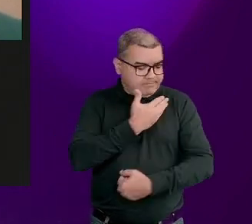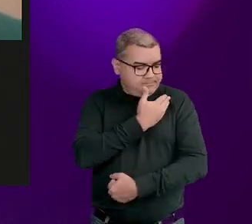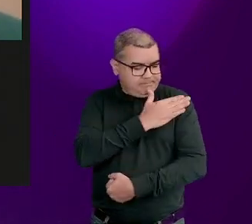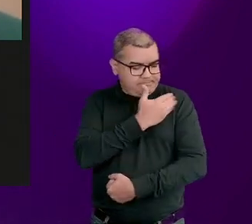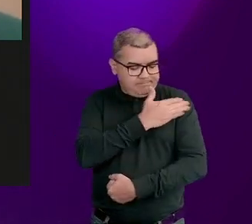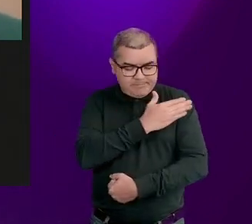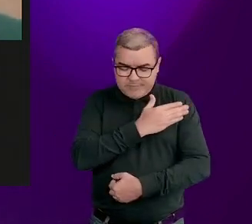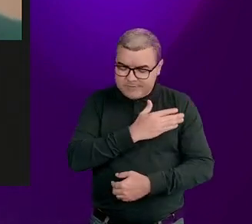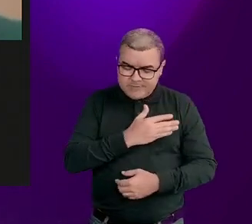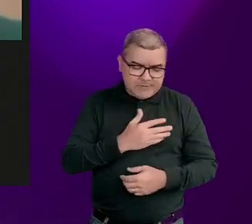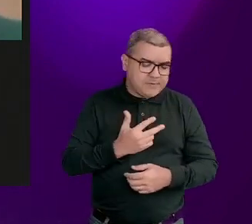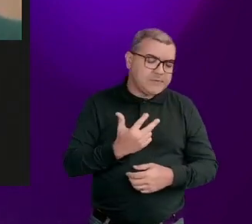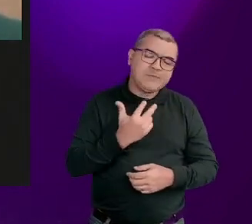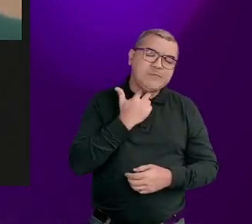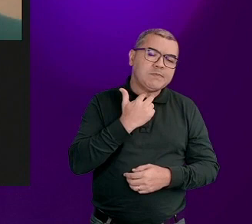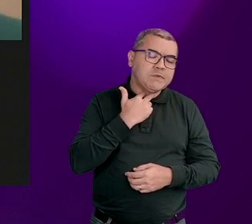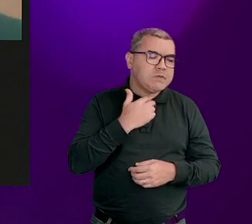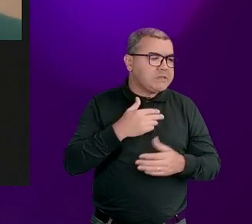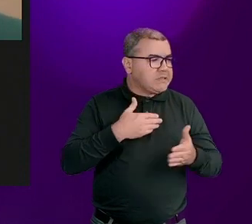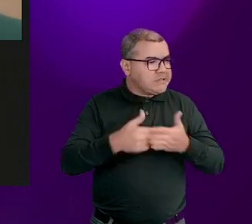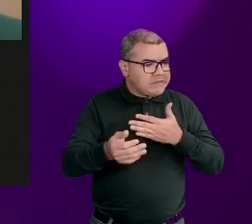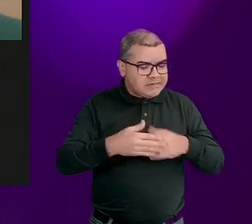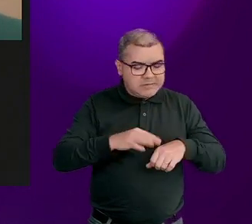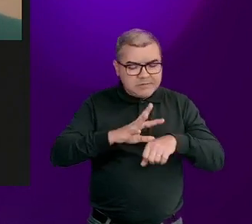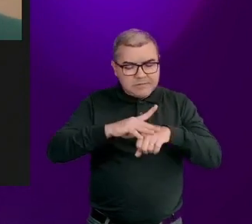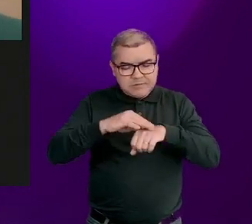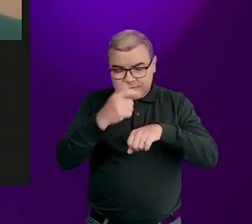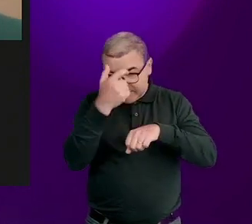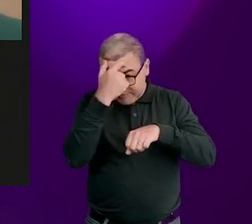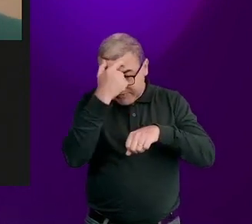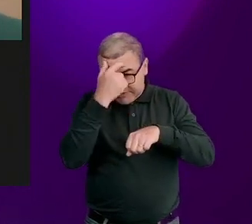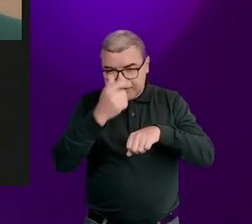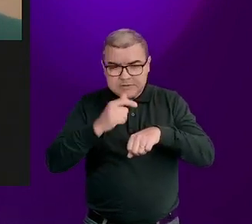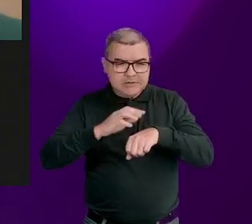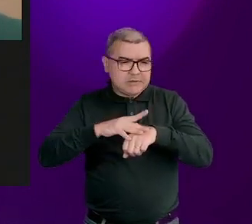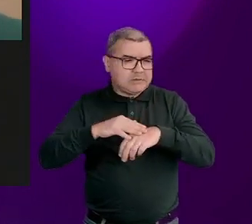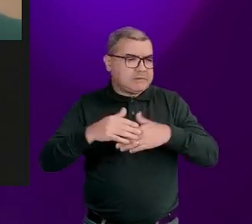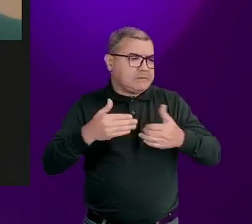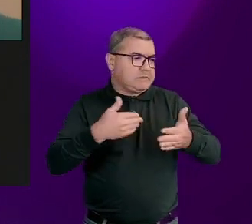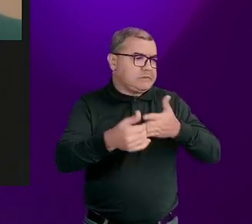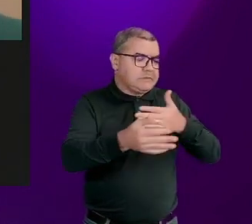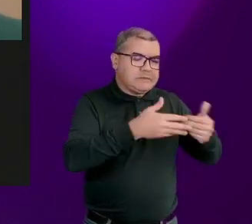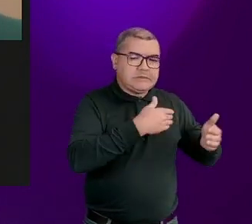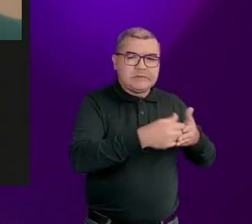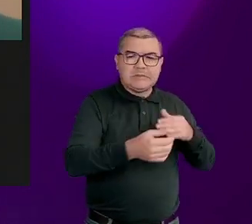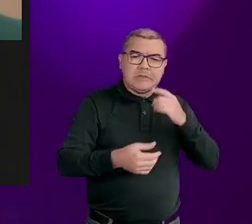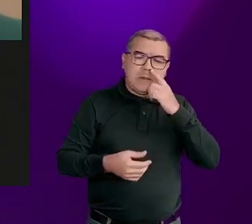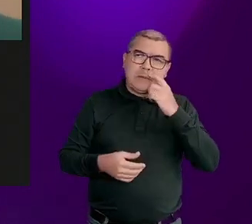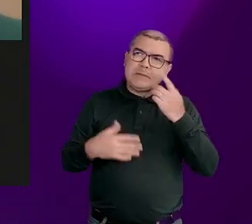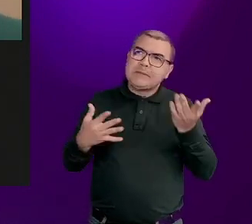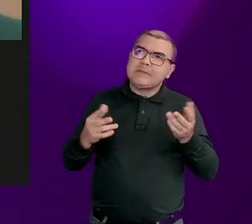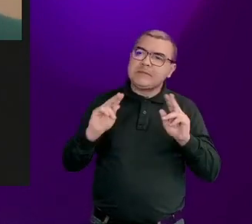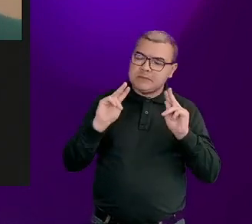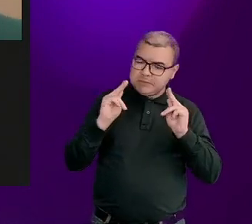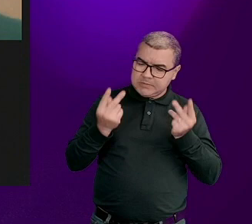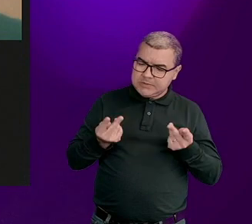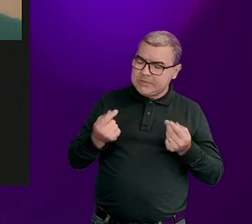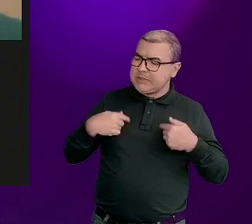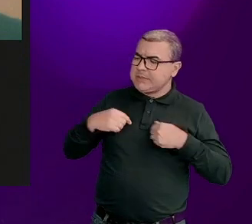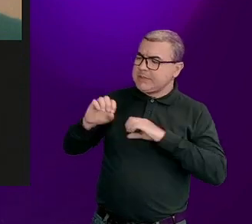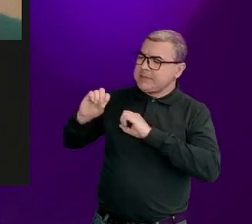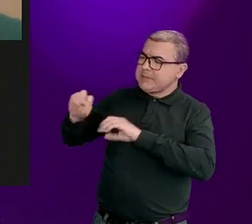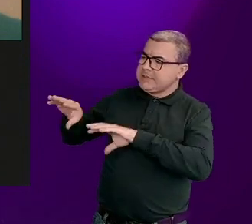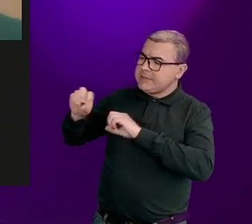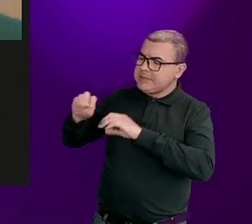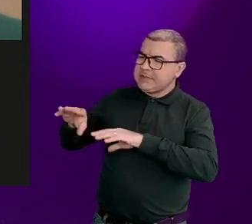ter preconceito contra a doença mental para ajudar o outro. E, para ensinar humanidades, a